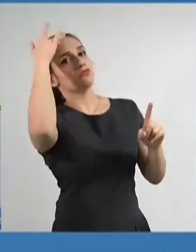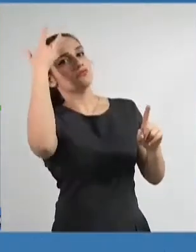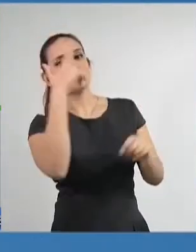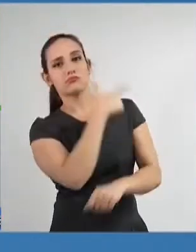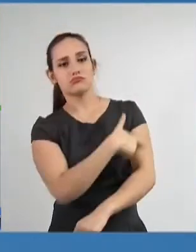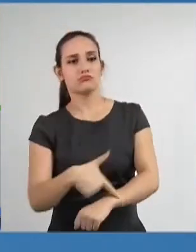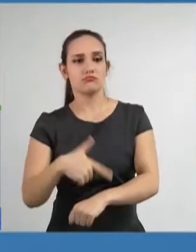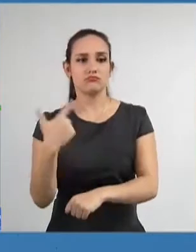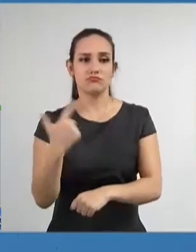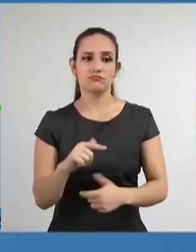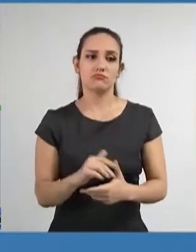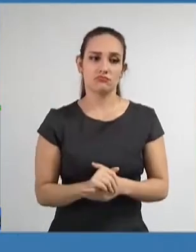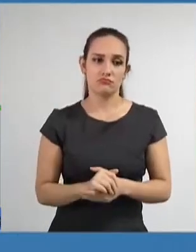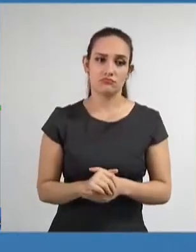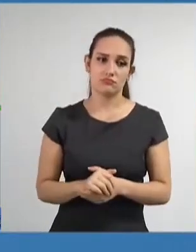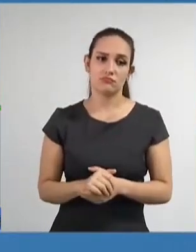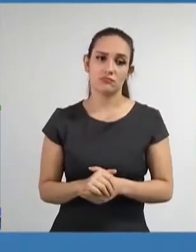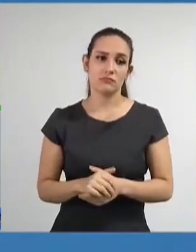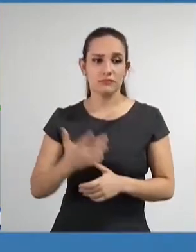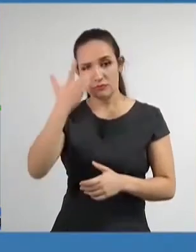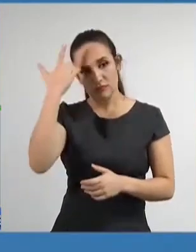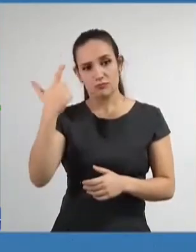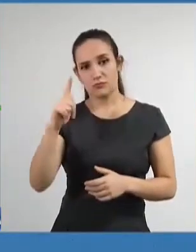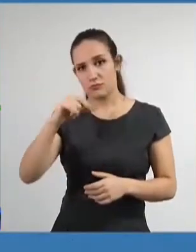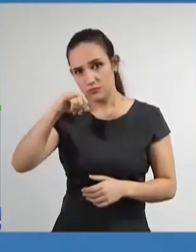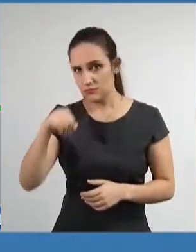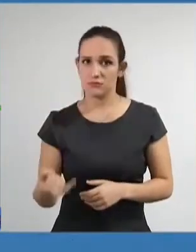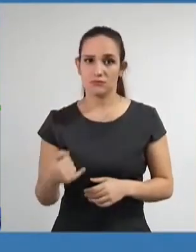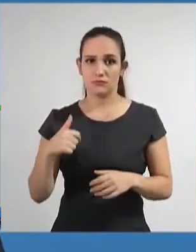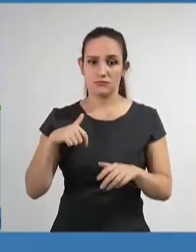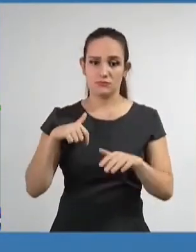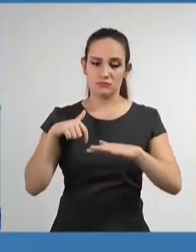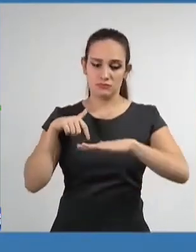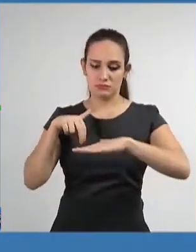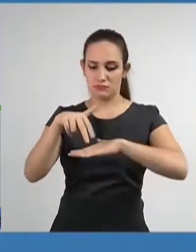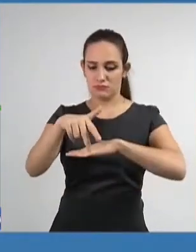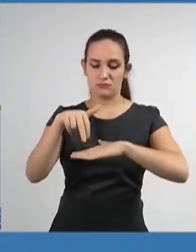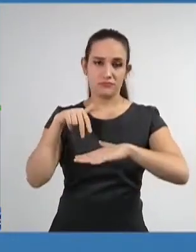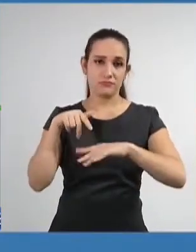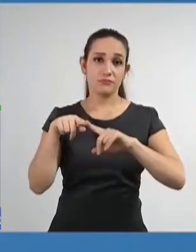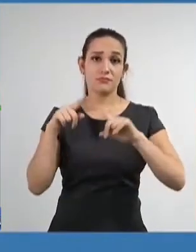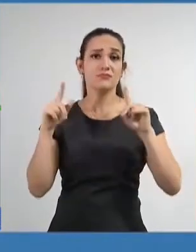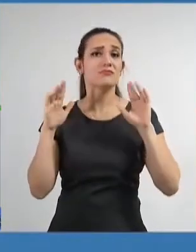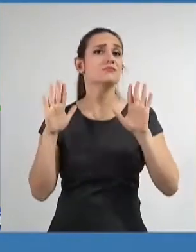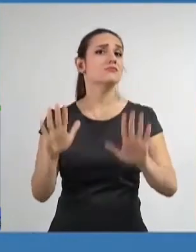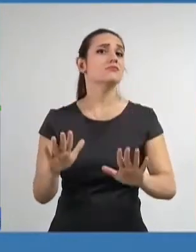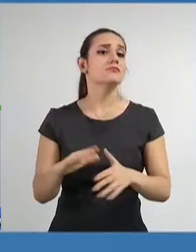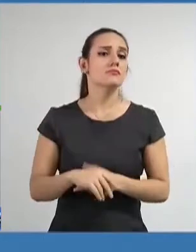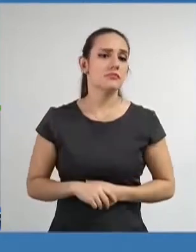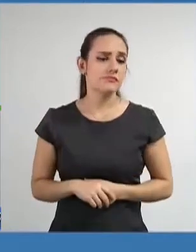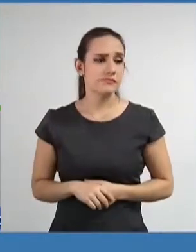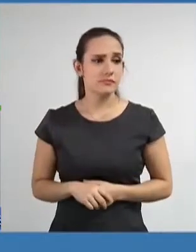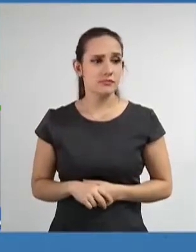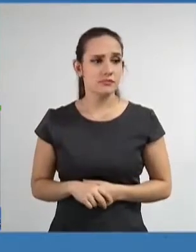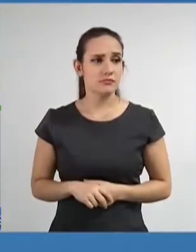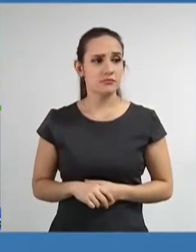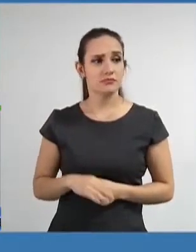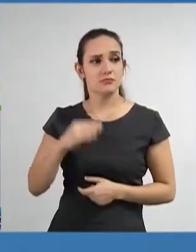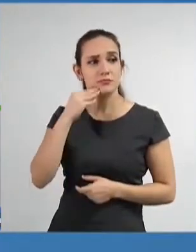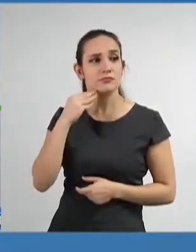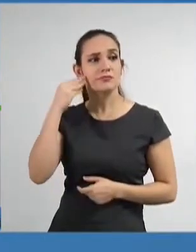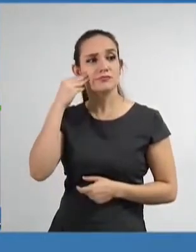né, e de dar oportunidade para o pedestre ali atravessar. Mas, na verdade, deputado